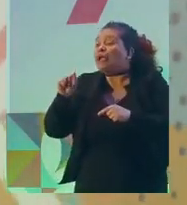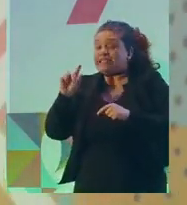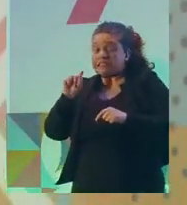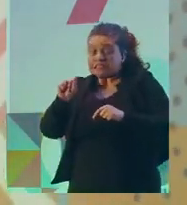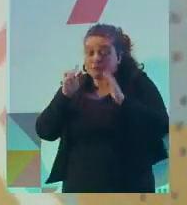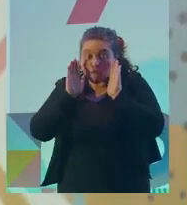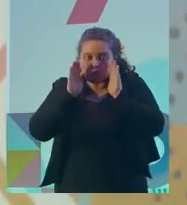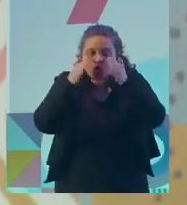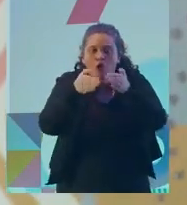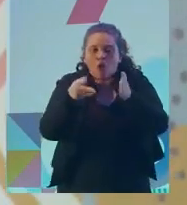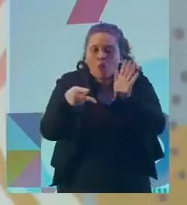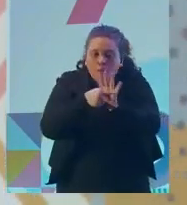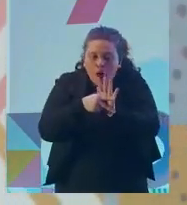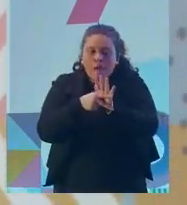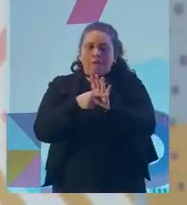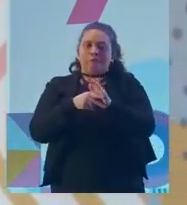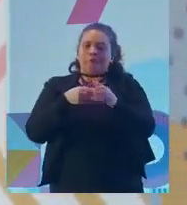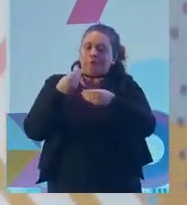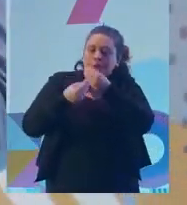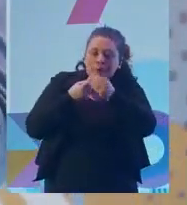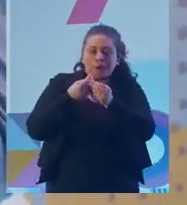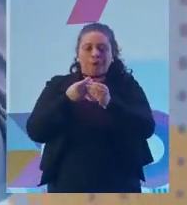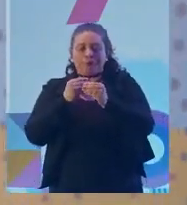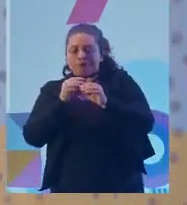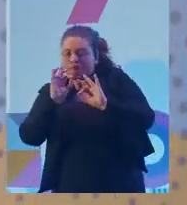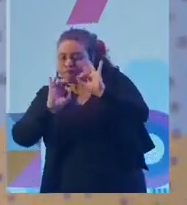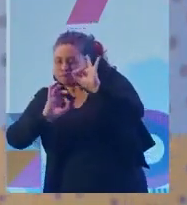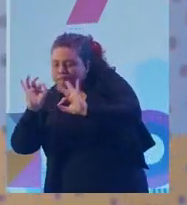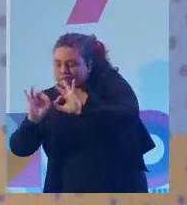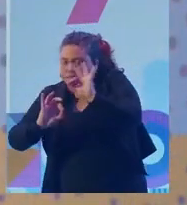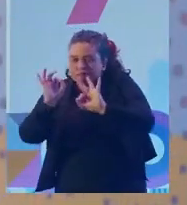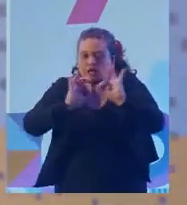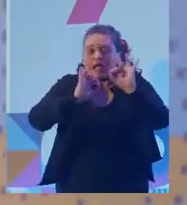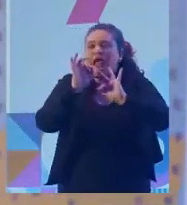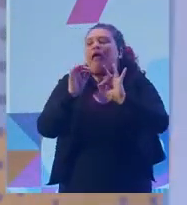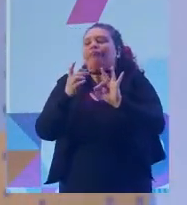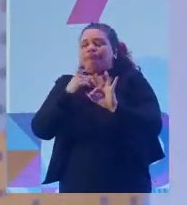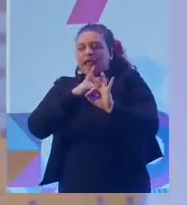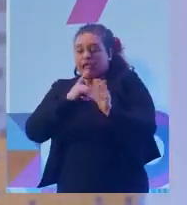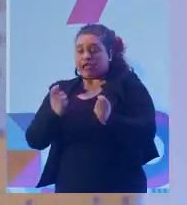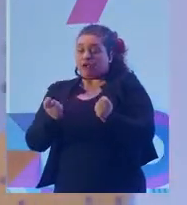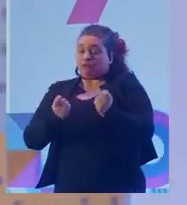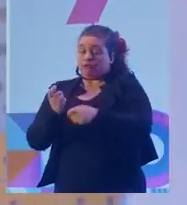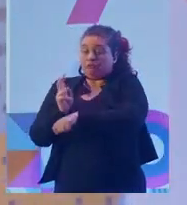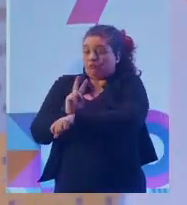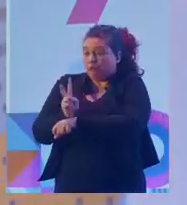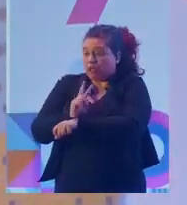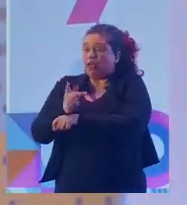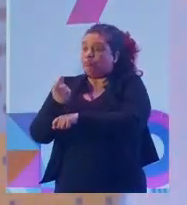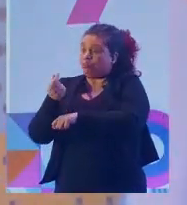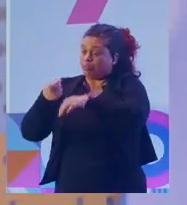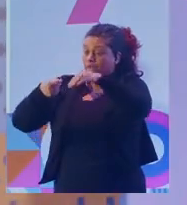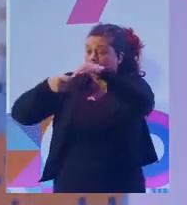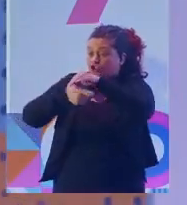temos ferramentas como o controle de investimento.